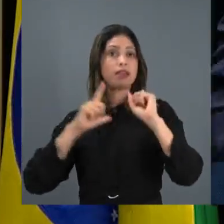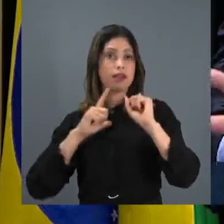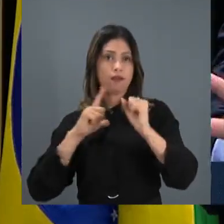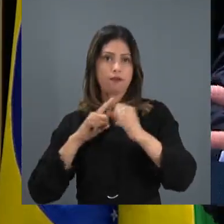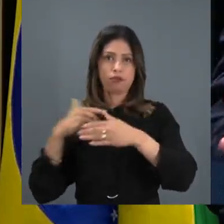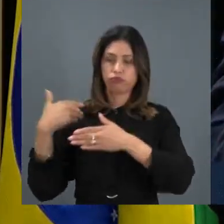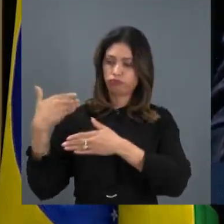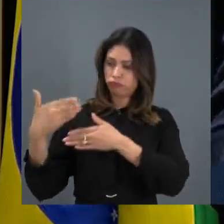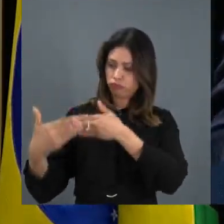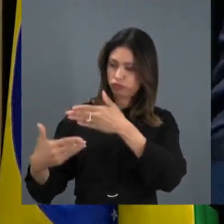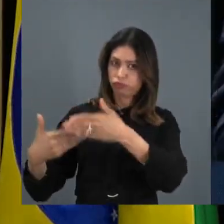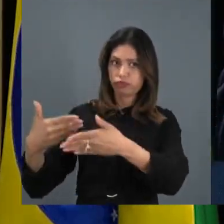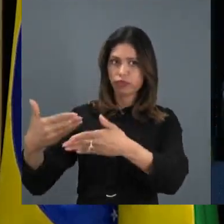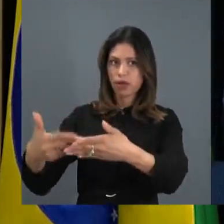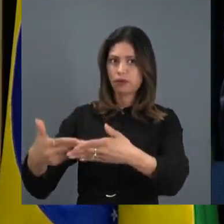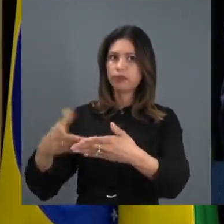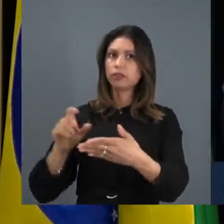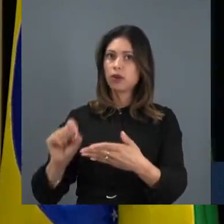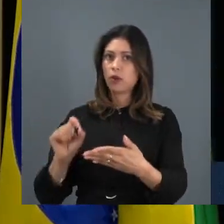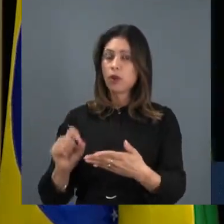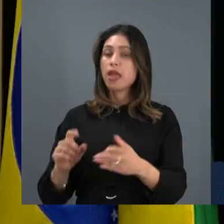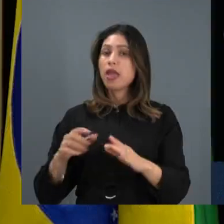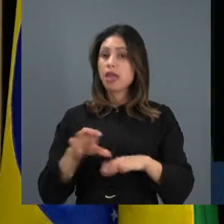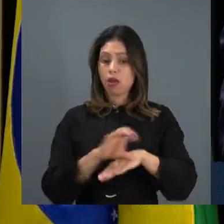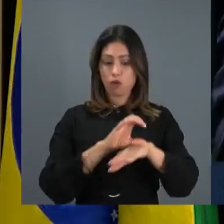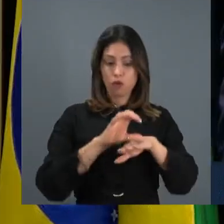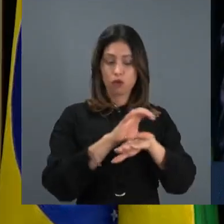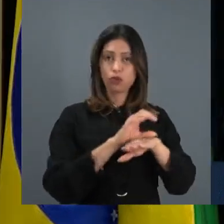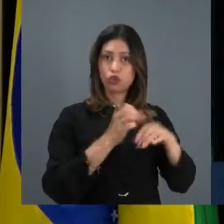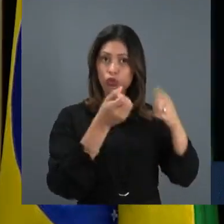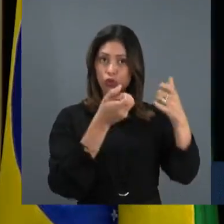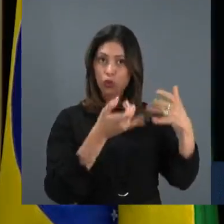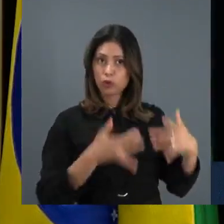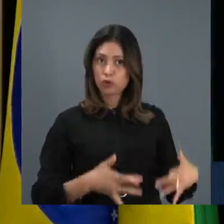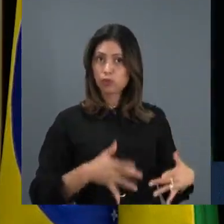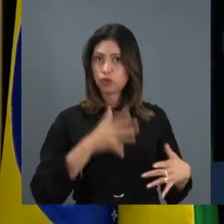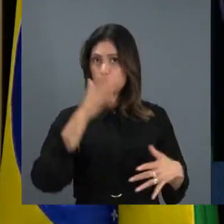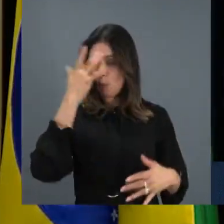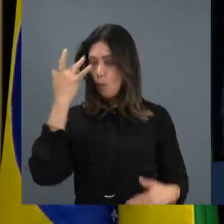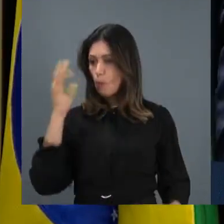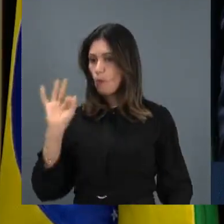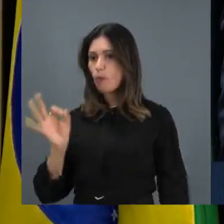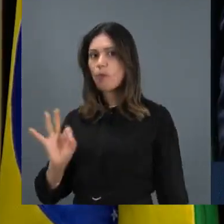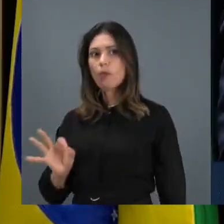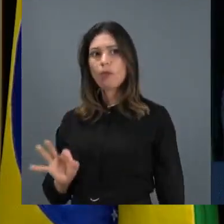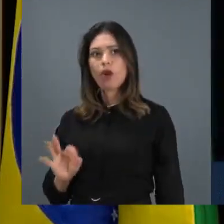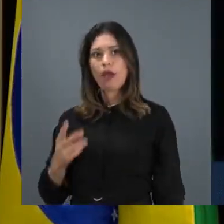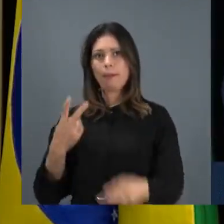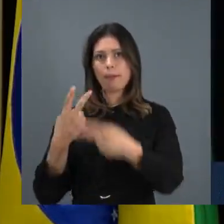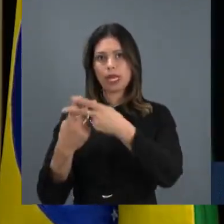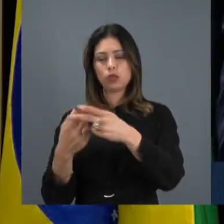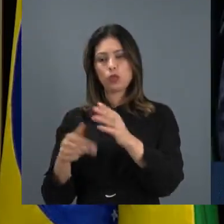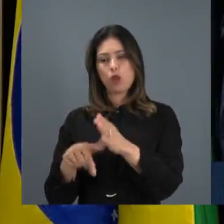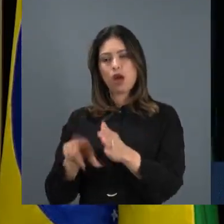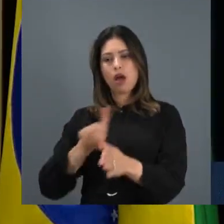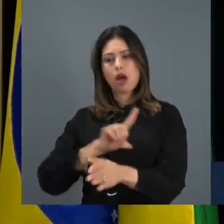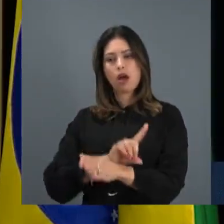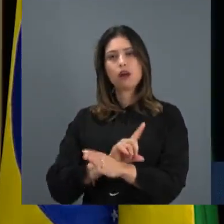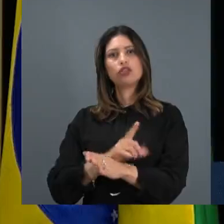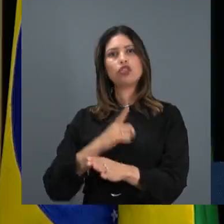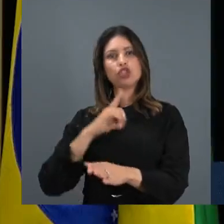está em fase de recurso e a Constituição diz que ninguém será preso antes do trânsito e julgado, antes da sentença